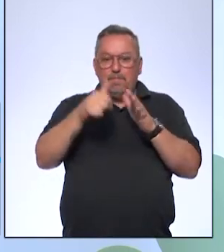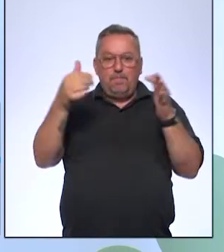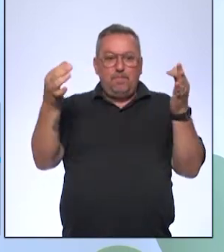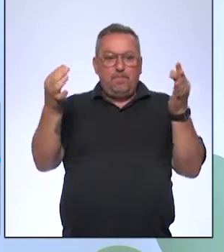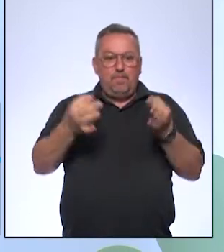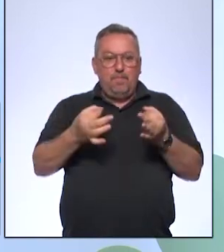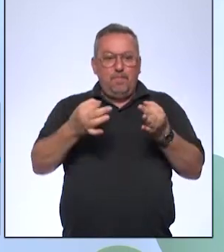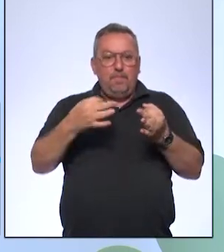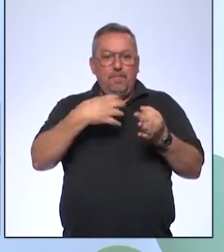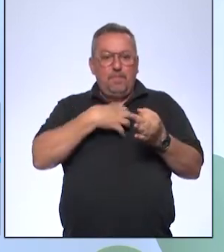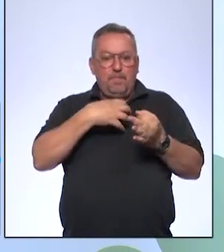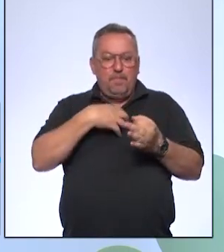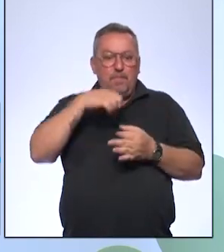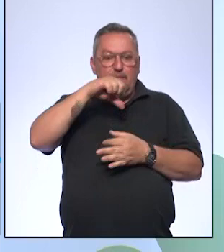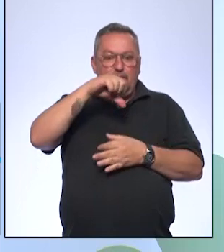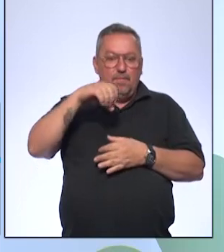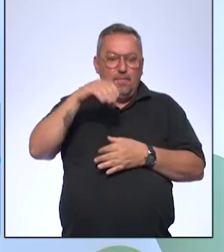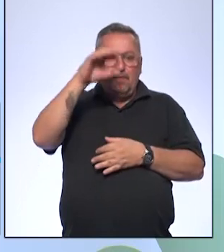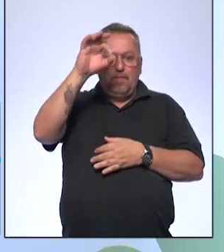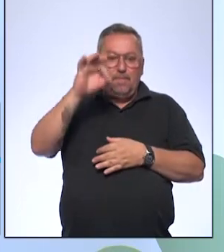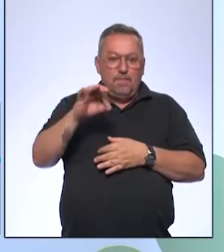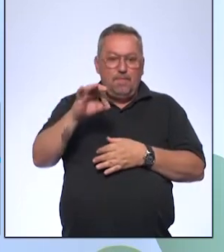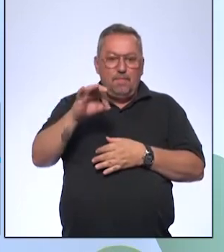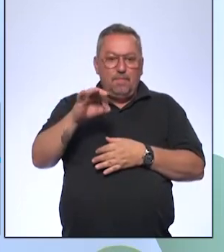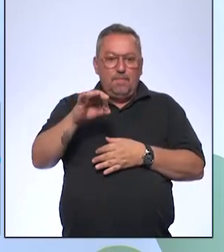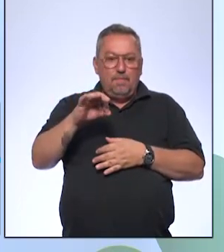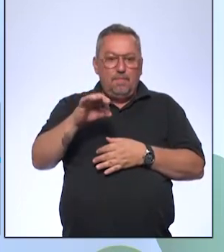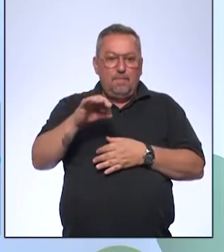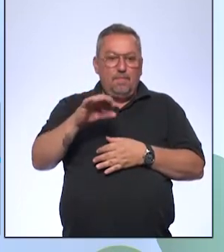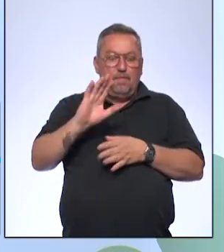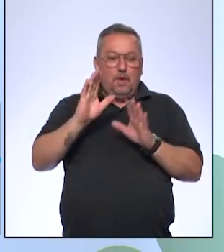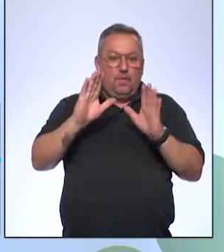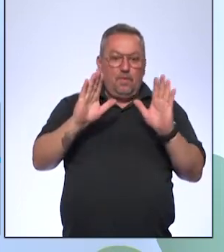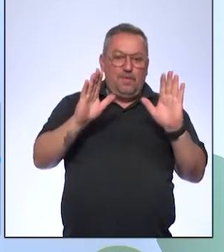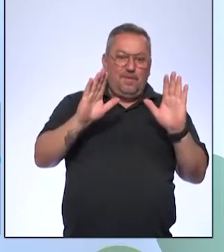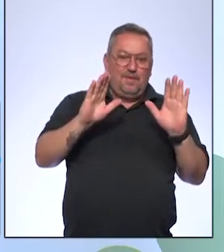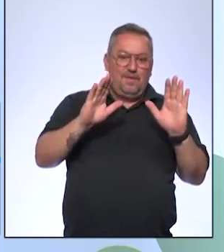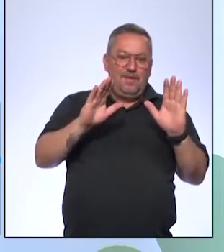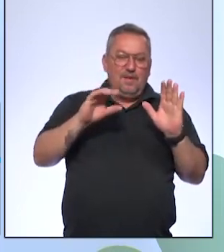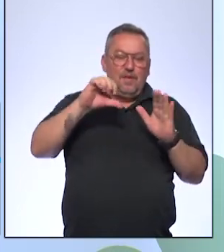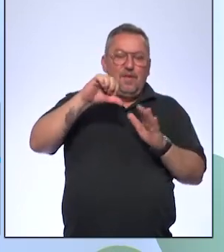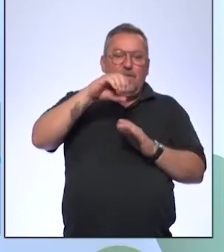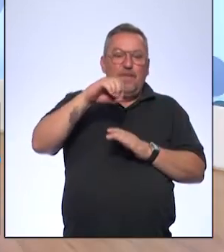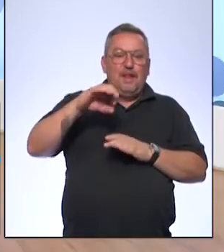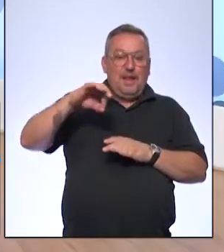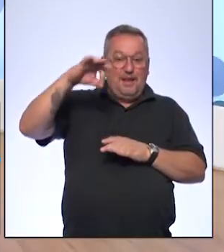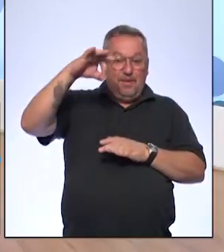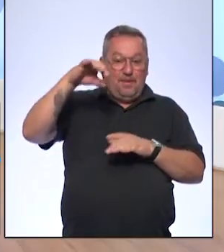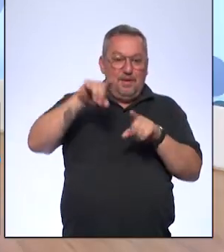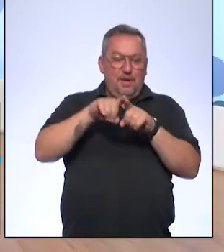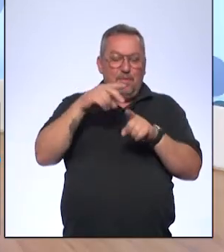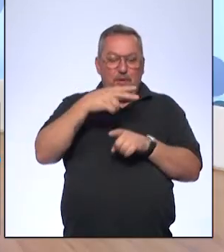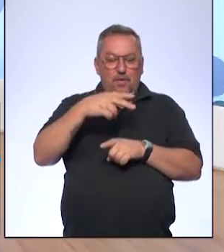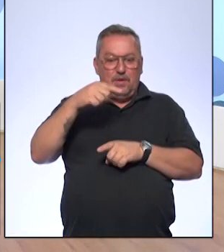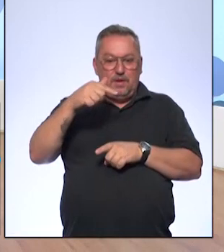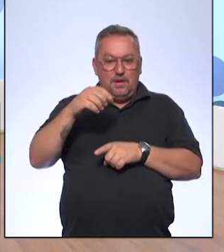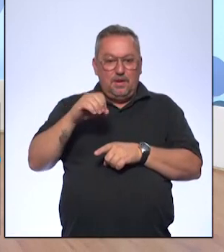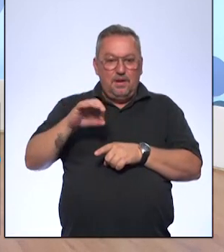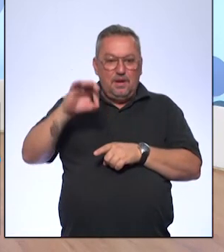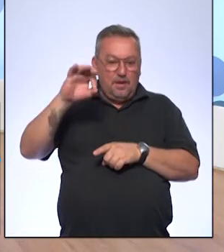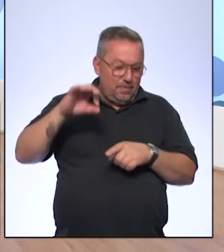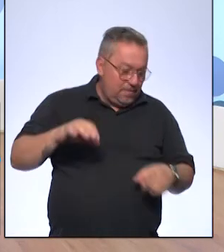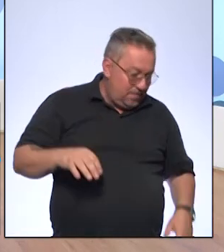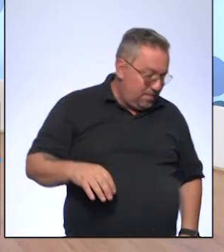corretamente no sentido de os 90% e... Ou 90% não é graus. 90 graus e 270